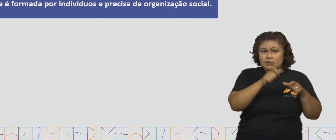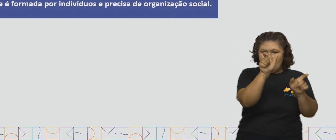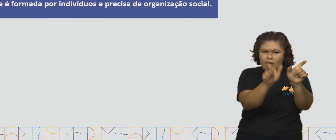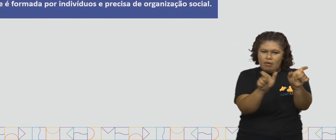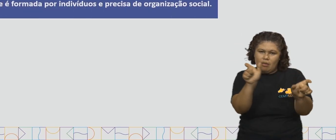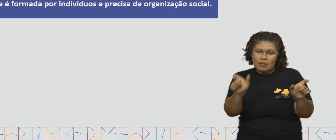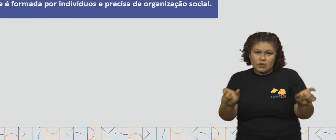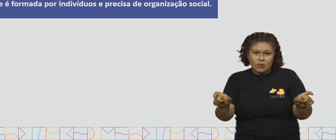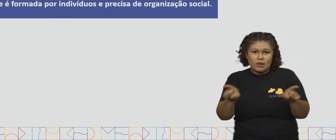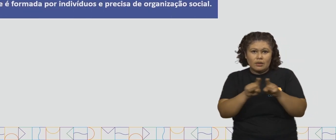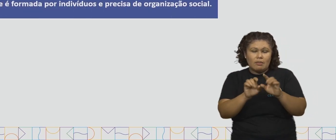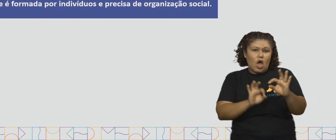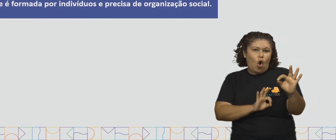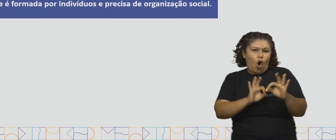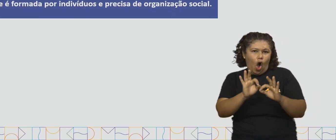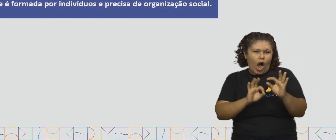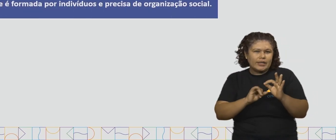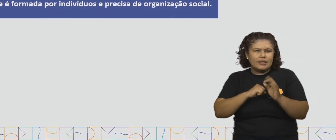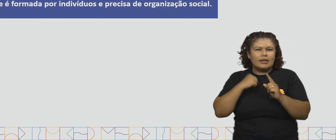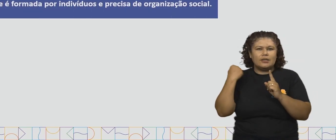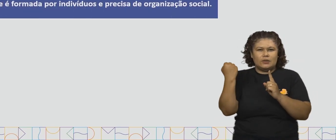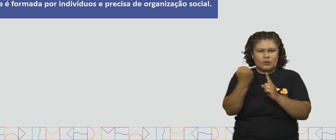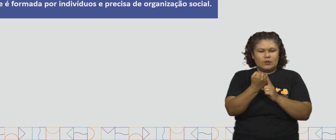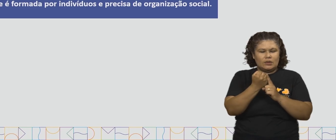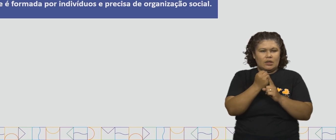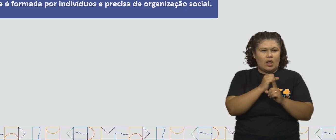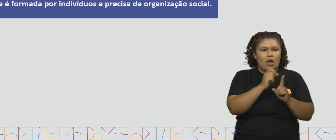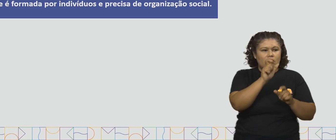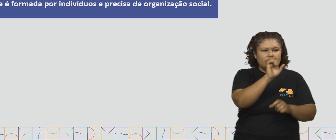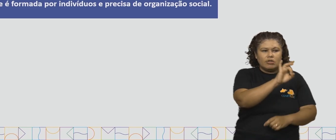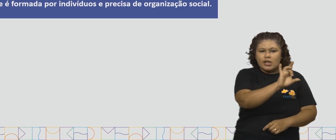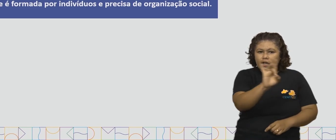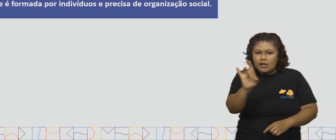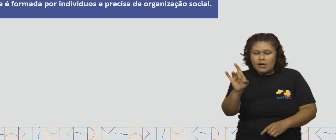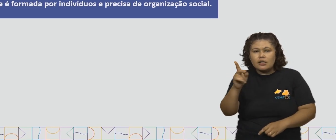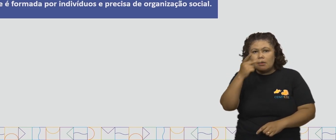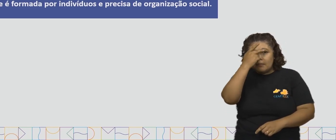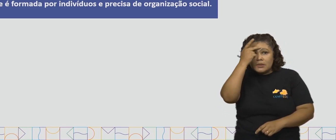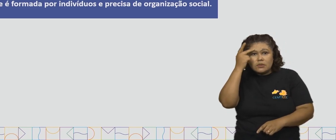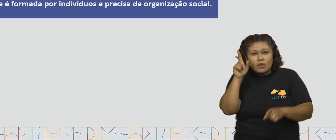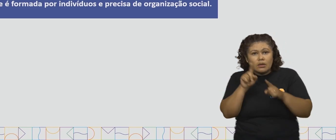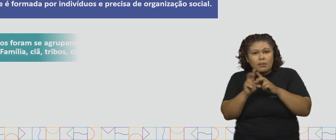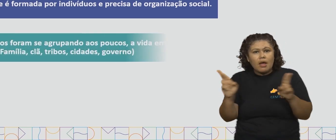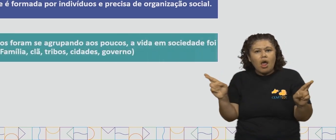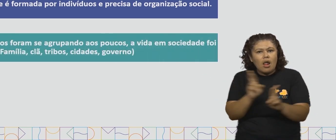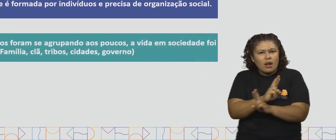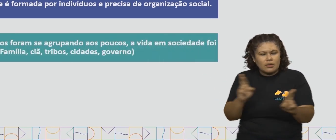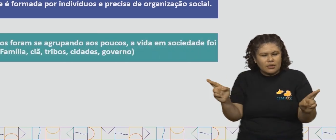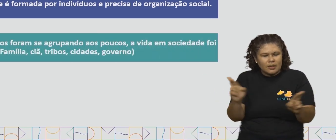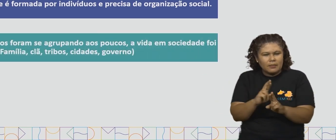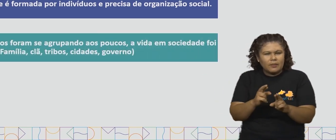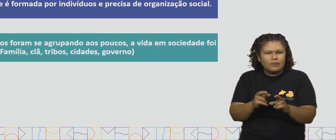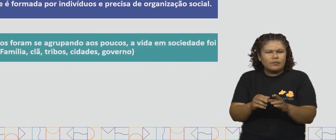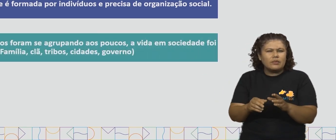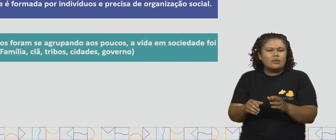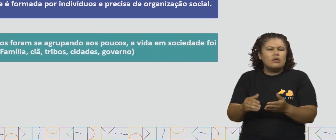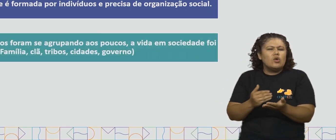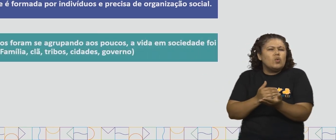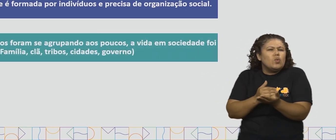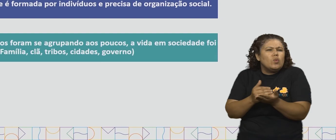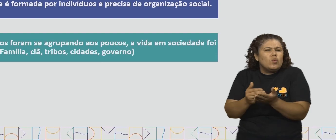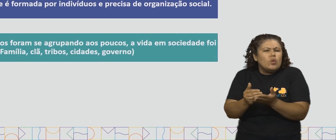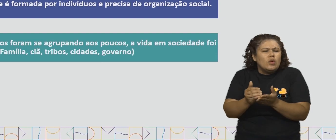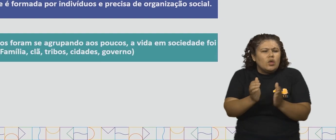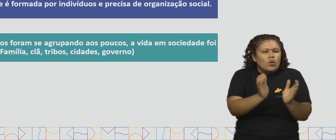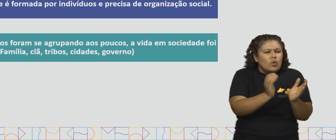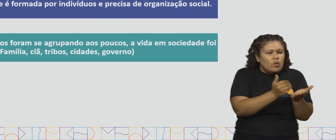organização social desses indivíduos e de suas relações. Os indivíduos, desde os primórdios, foram se agrupando em